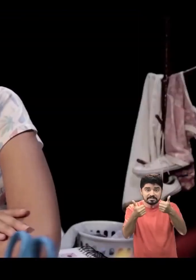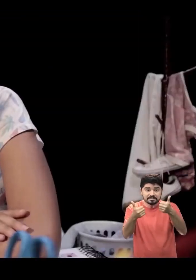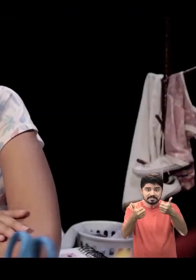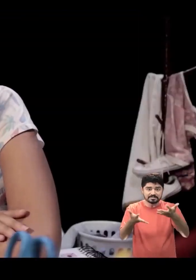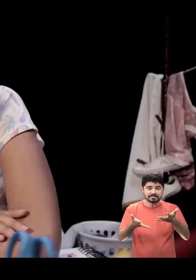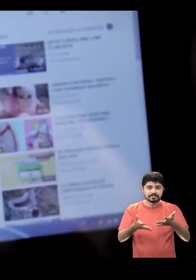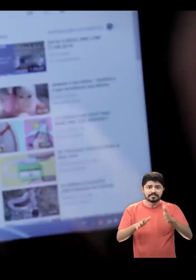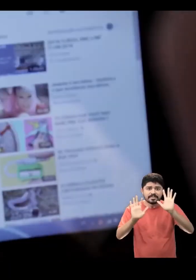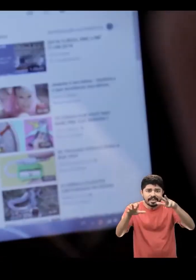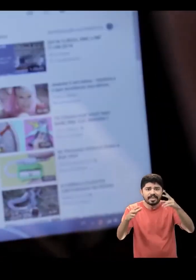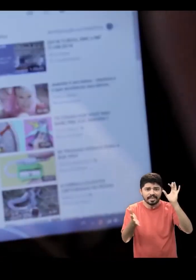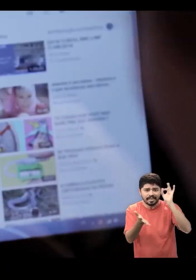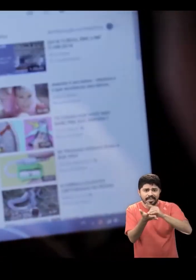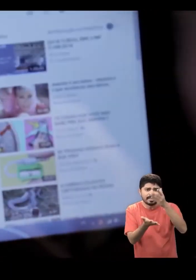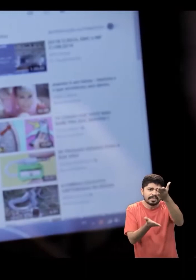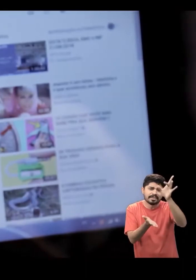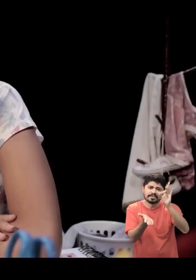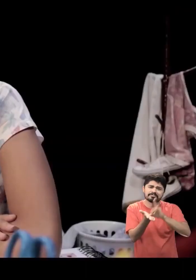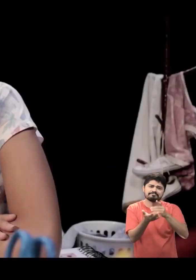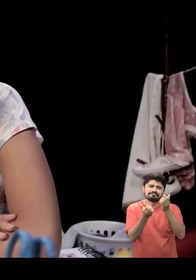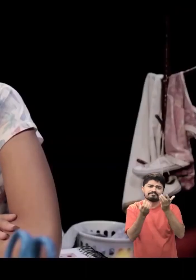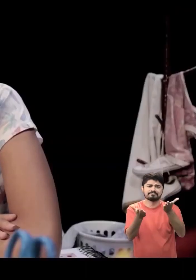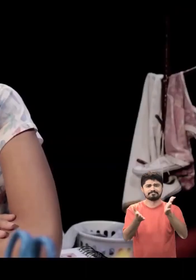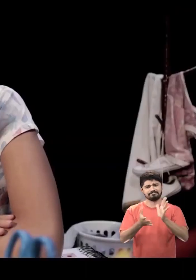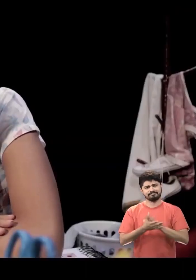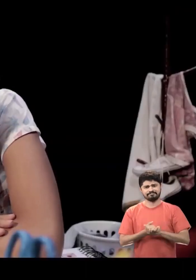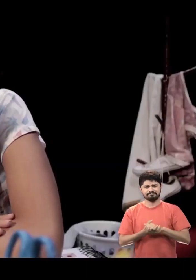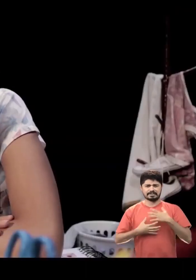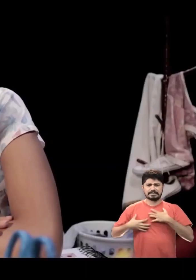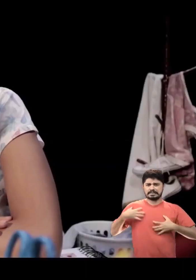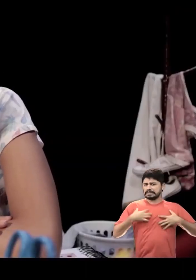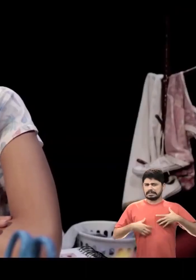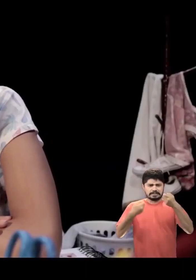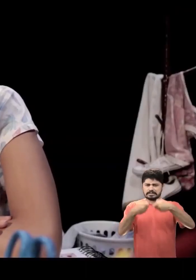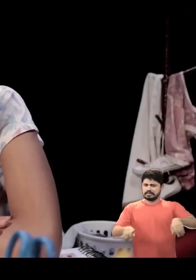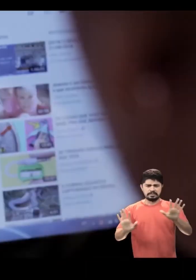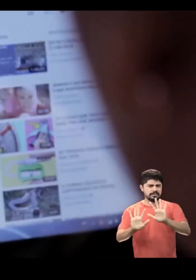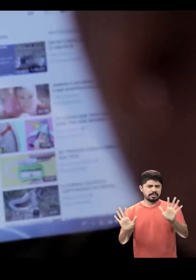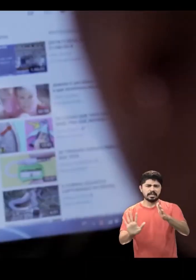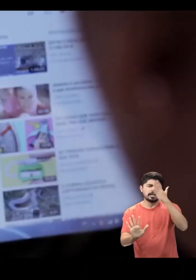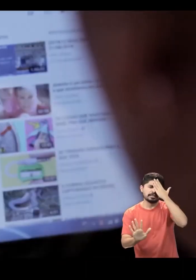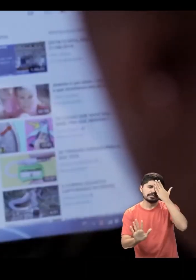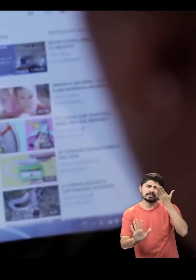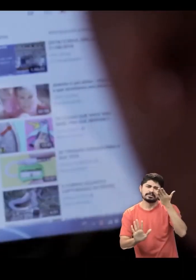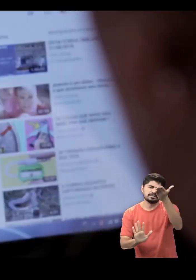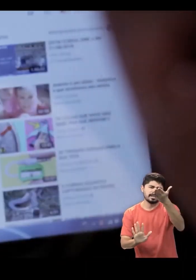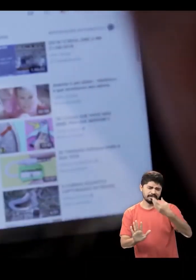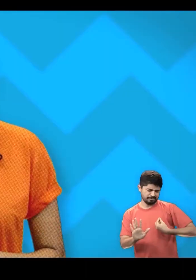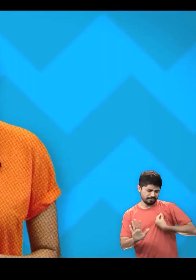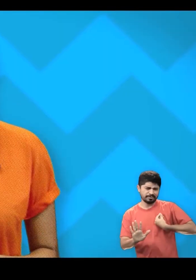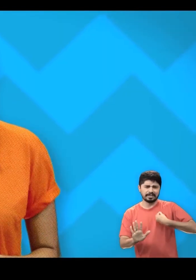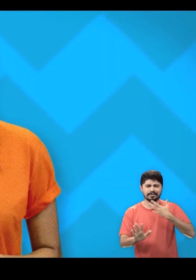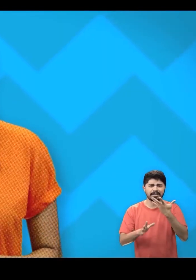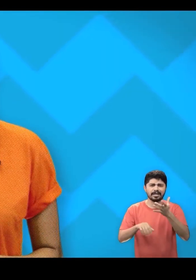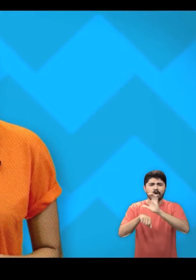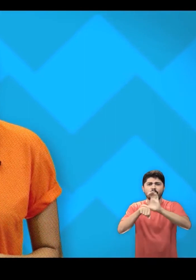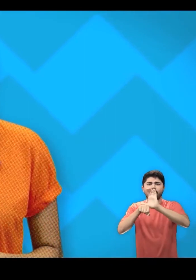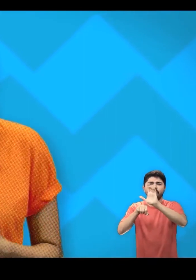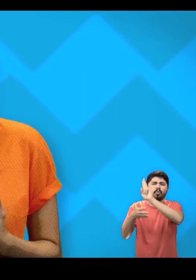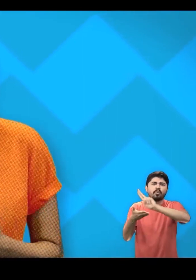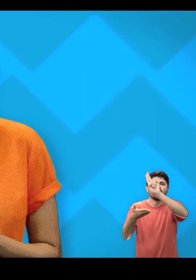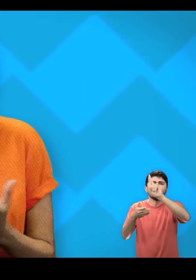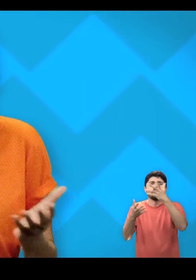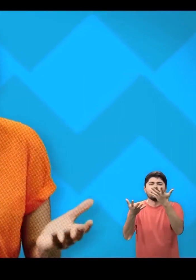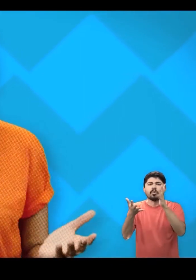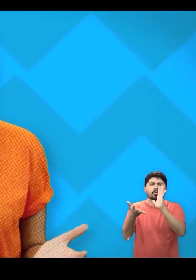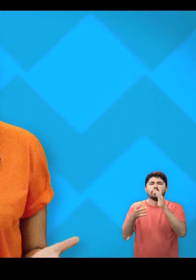Olha aqui, ó. Isso, você mesma. Não fica assim, não. Eu sei que você tá cheia de dúvidas,